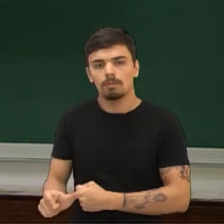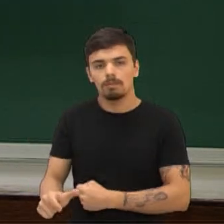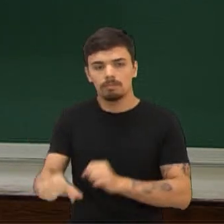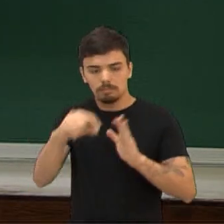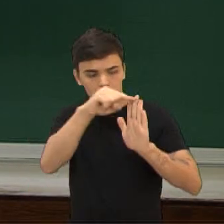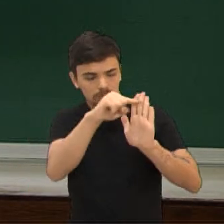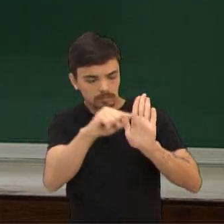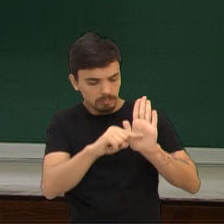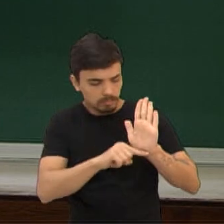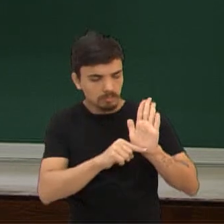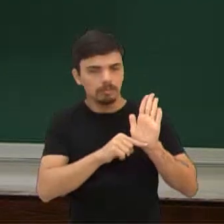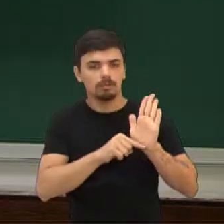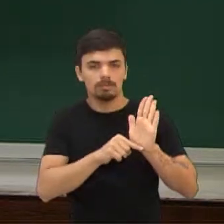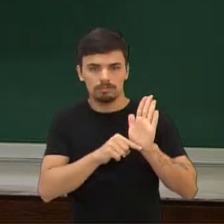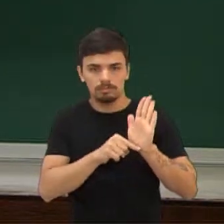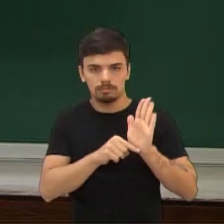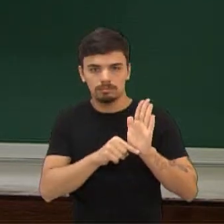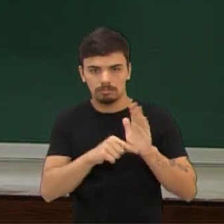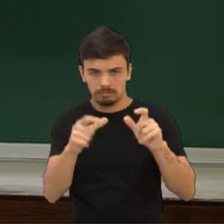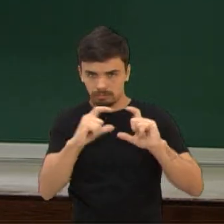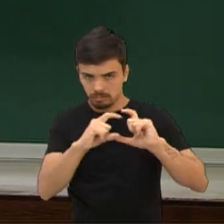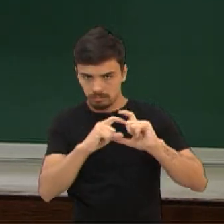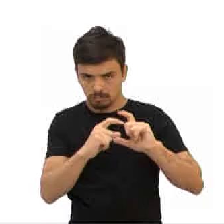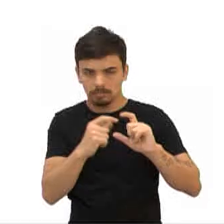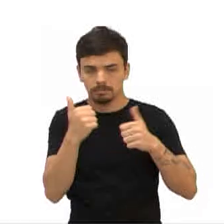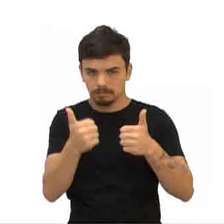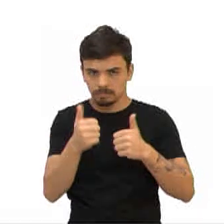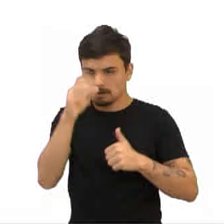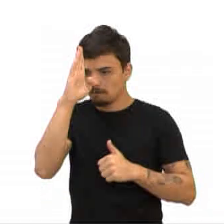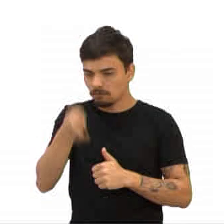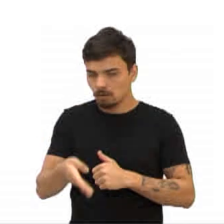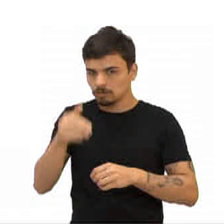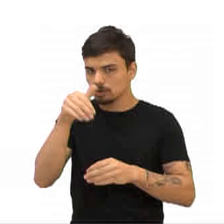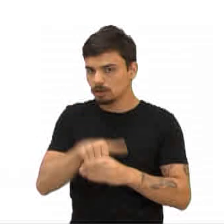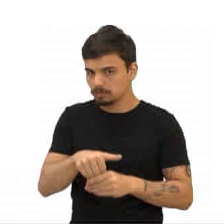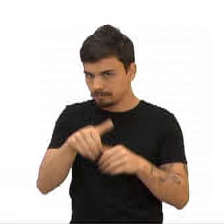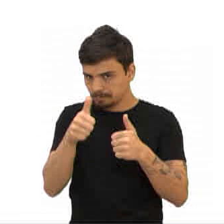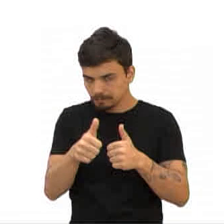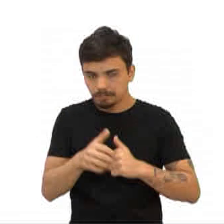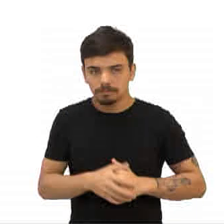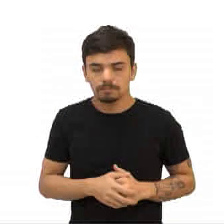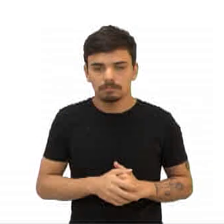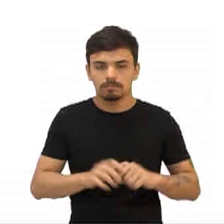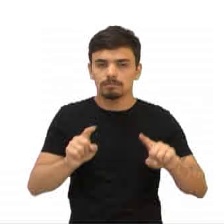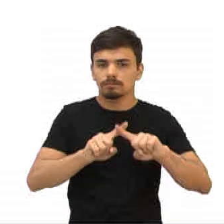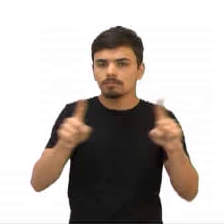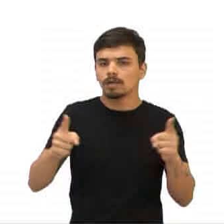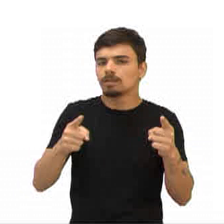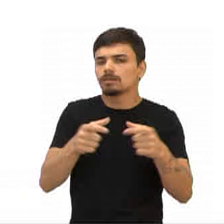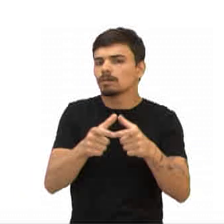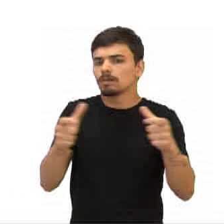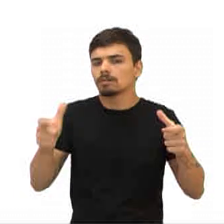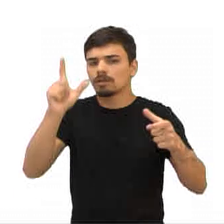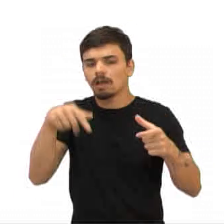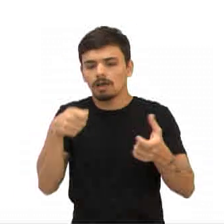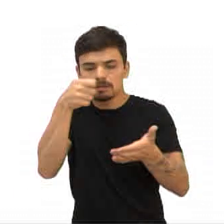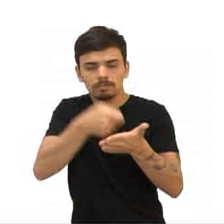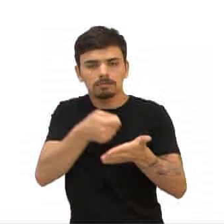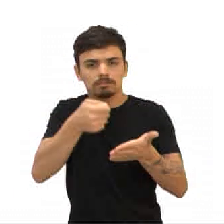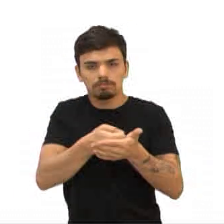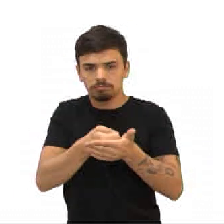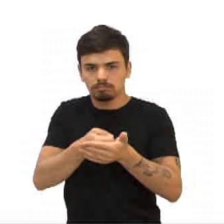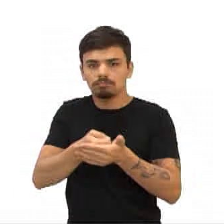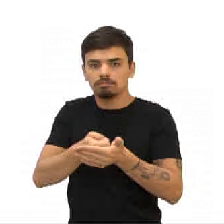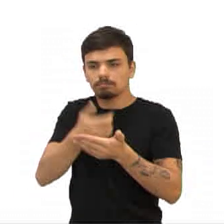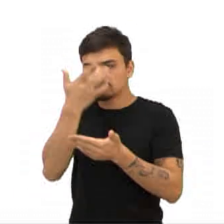lista, quem estava lá na cédula. Isso que é o voto direto. A grande novidade, porém, ficou por conta da exigência de que os